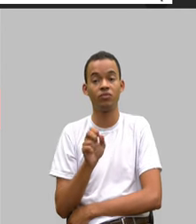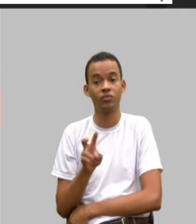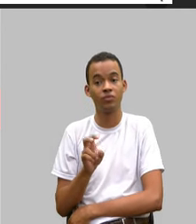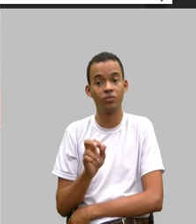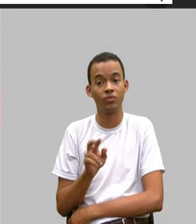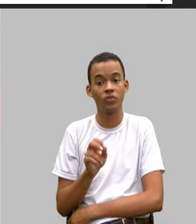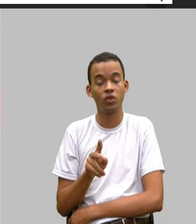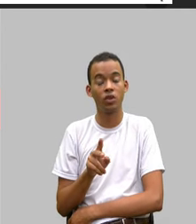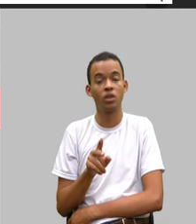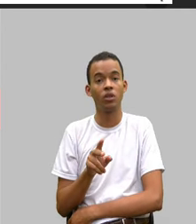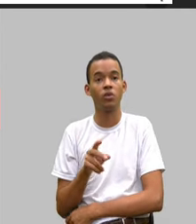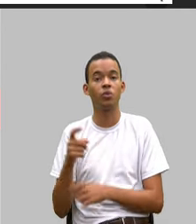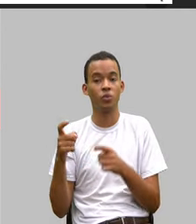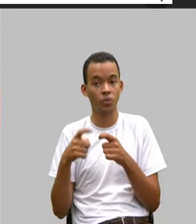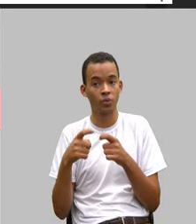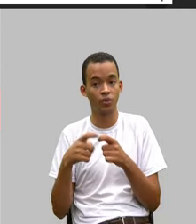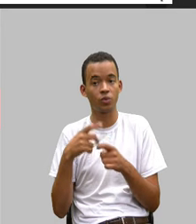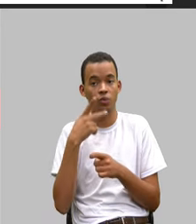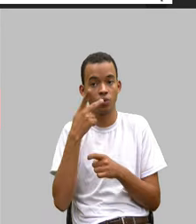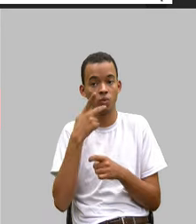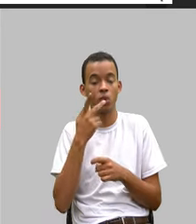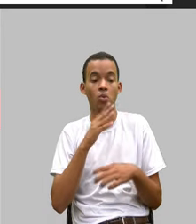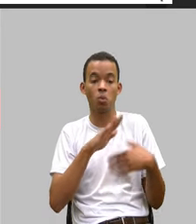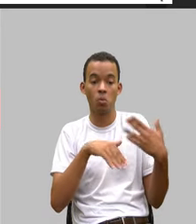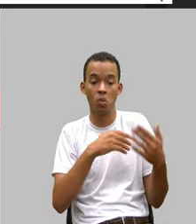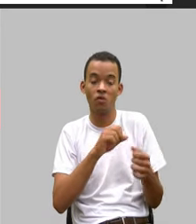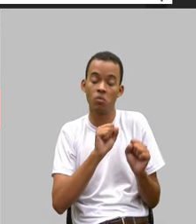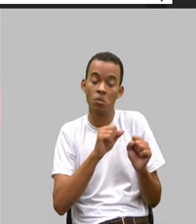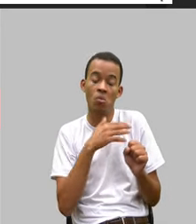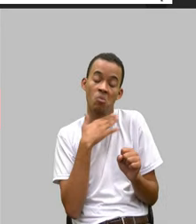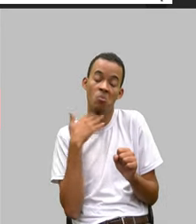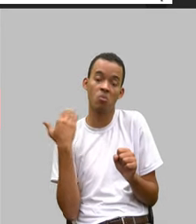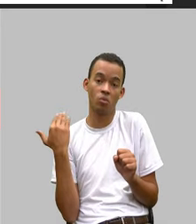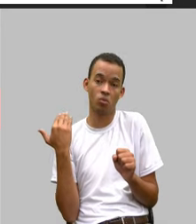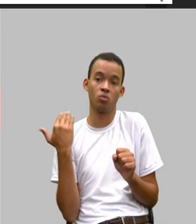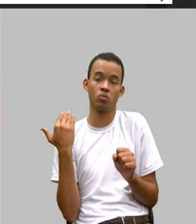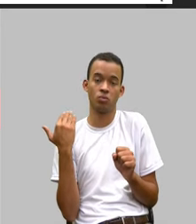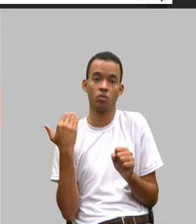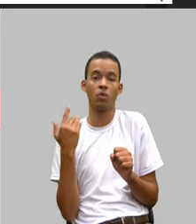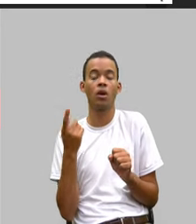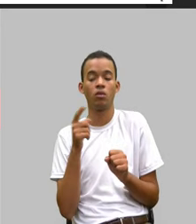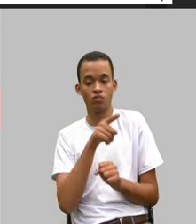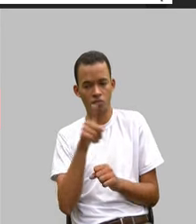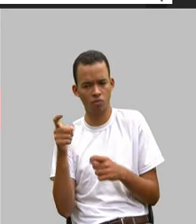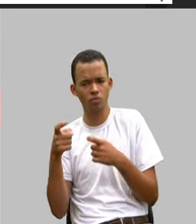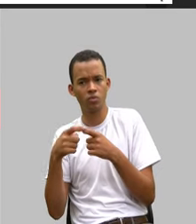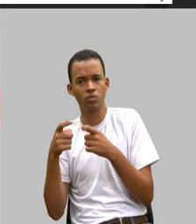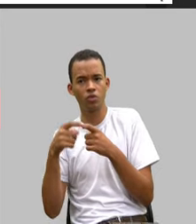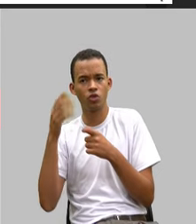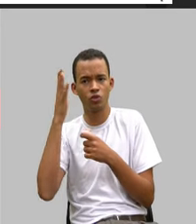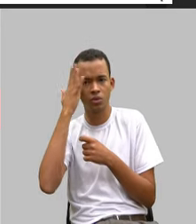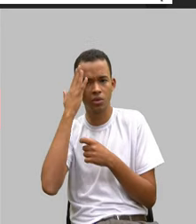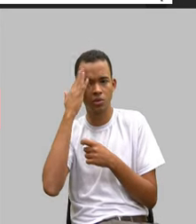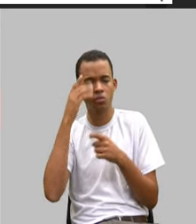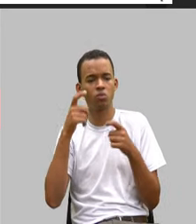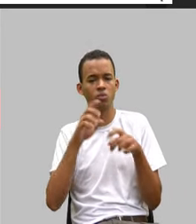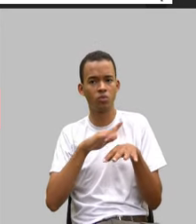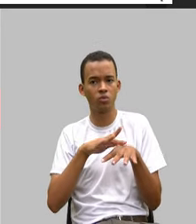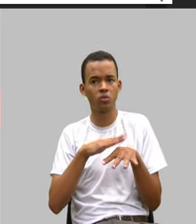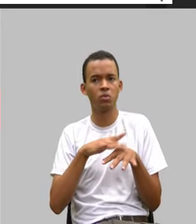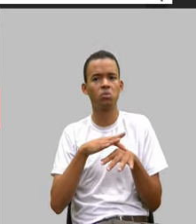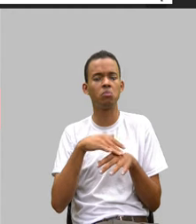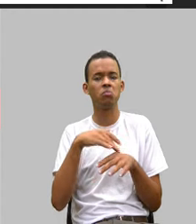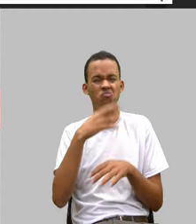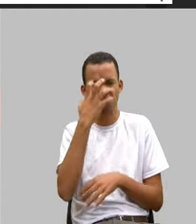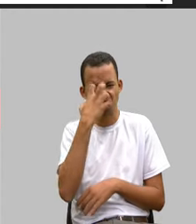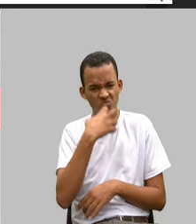aqui sabem que essa doença ela é Fatal eh muitas pessoas morrem com essa doença e o Samuel ficou